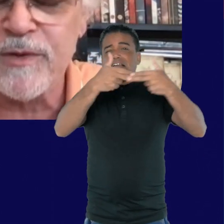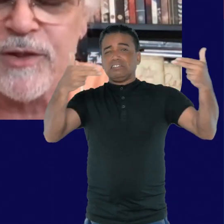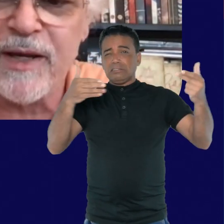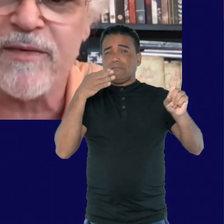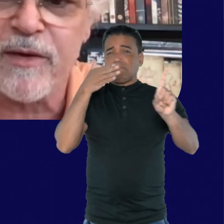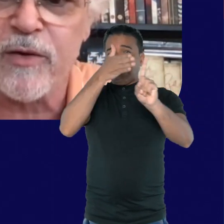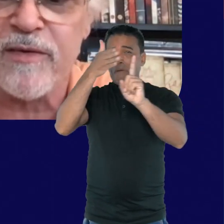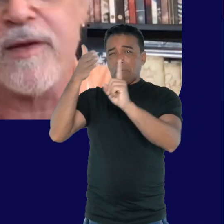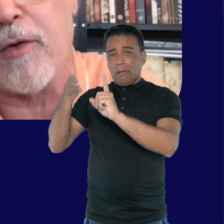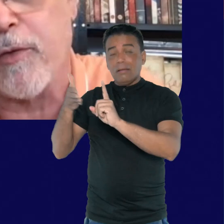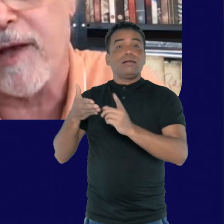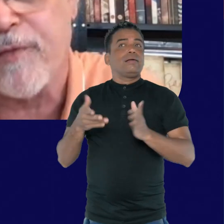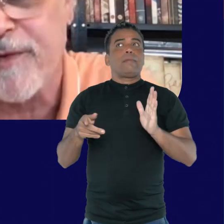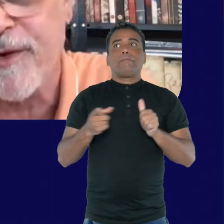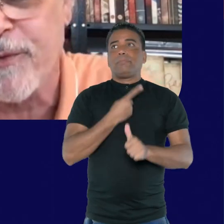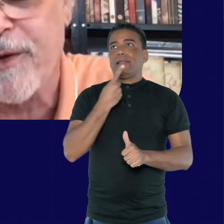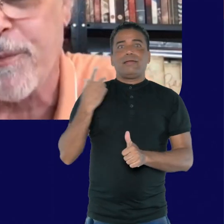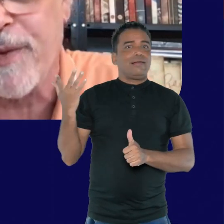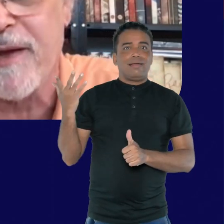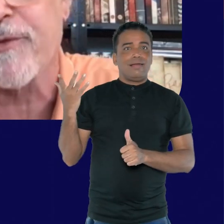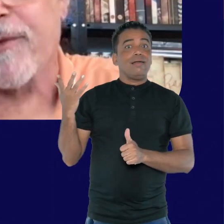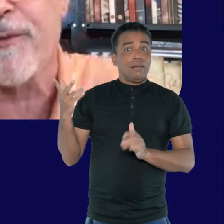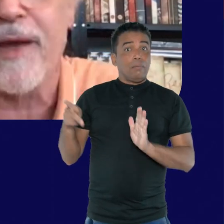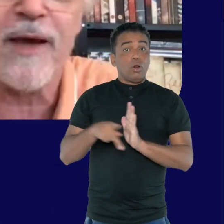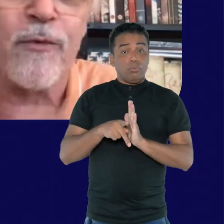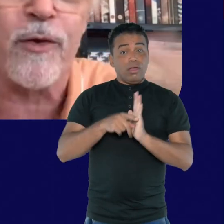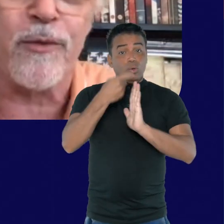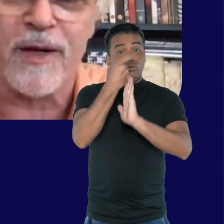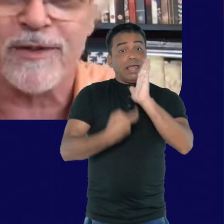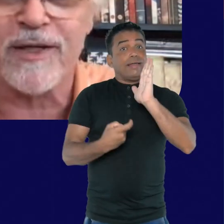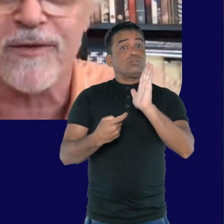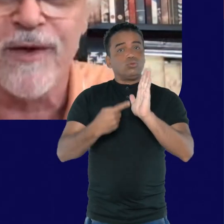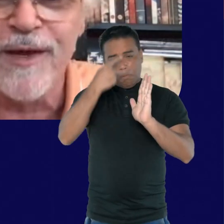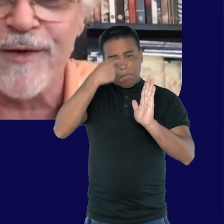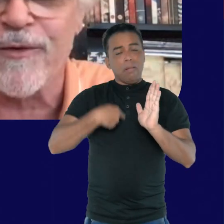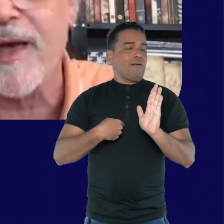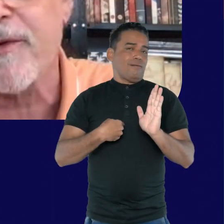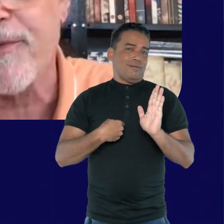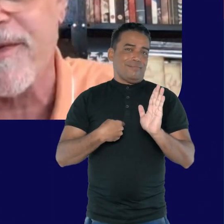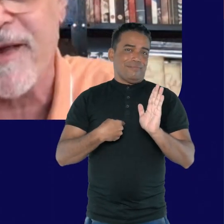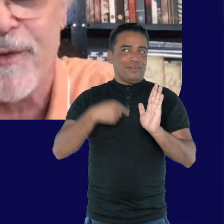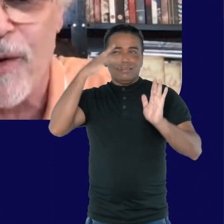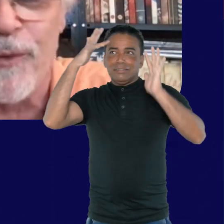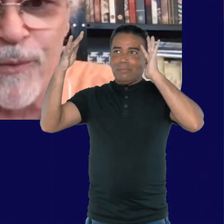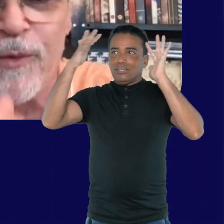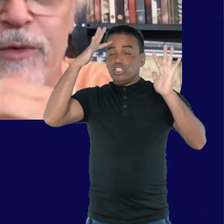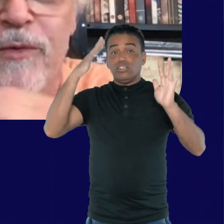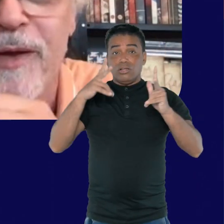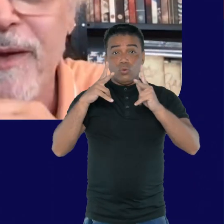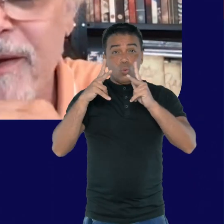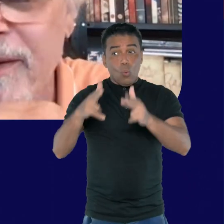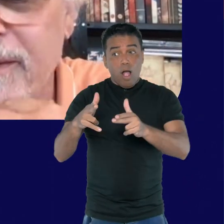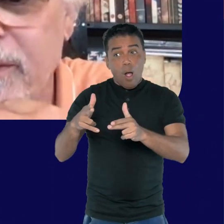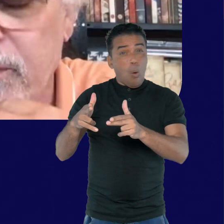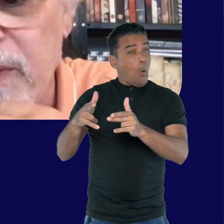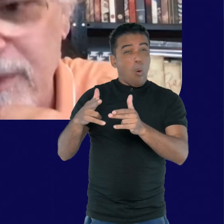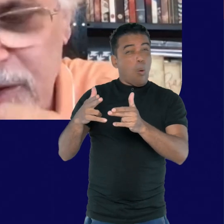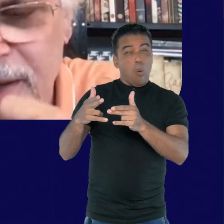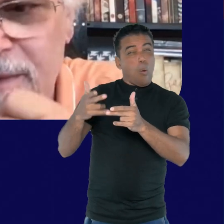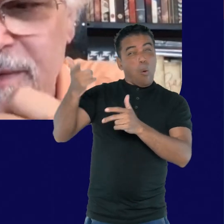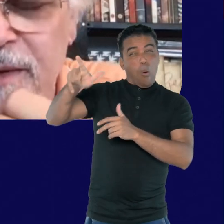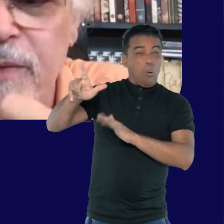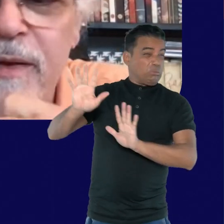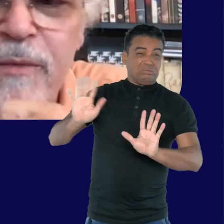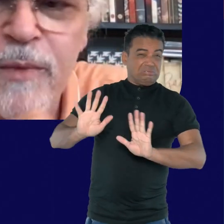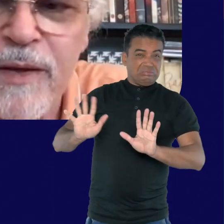eu tinha essa coisa assim, não, eu quero fazer o que eu penso, o que eu quero, o que eu imagino, eu não quero fazer igual o outro. Então,